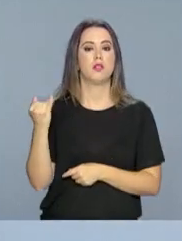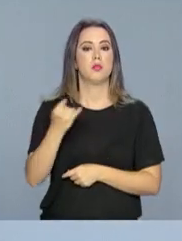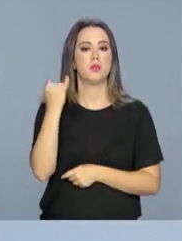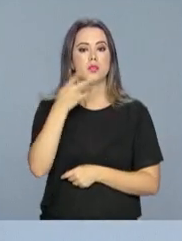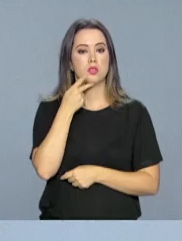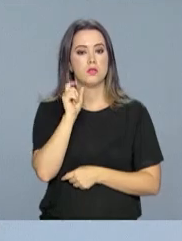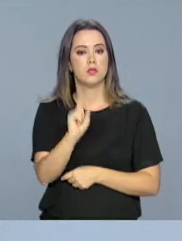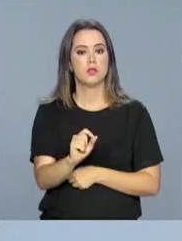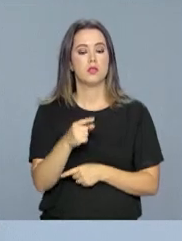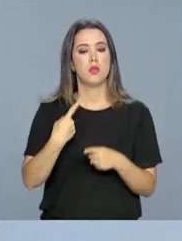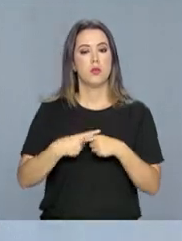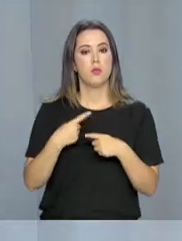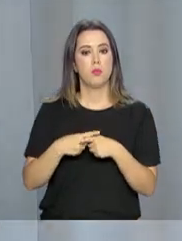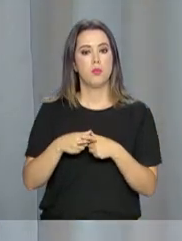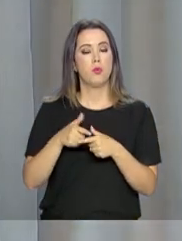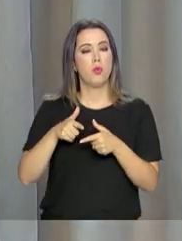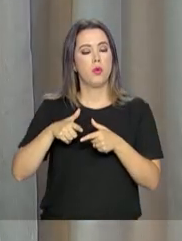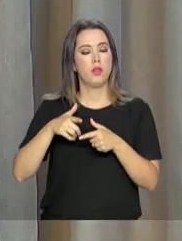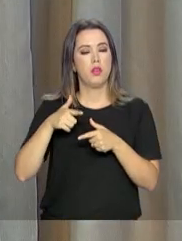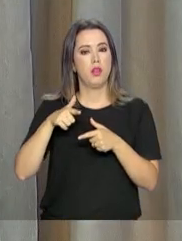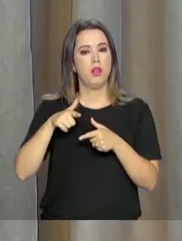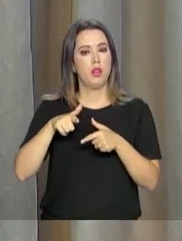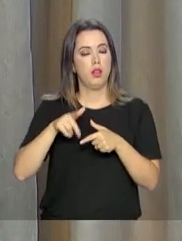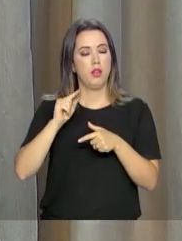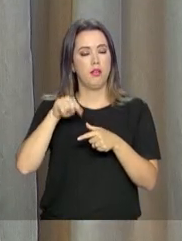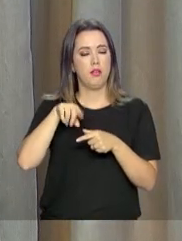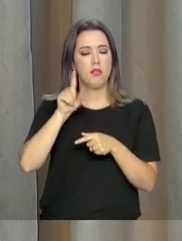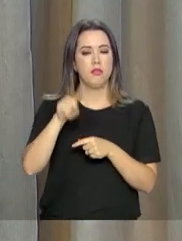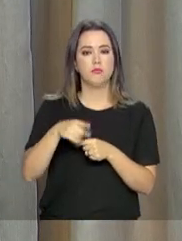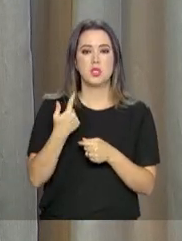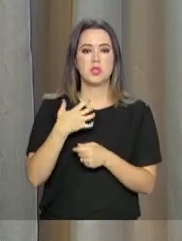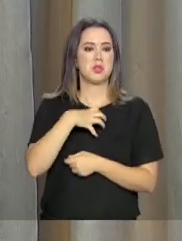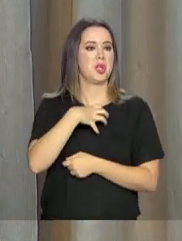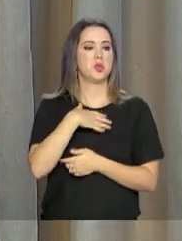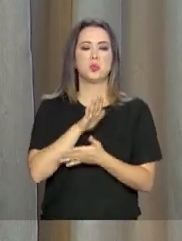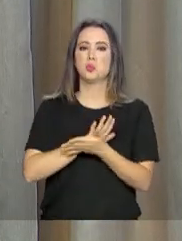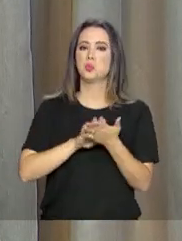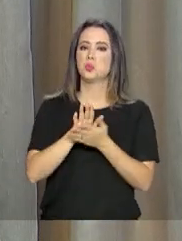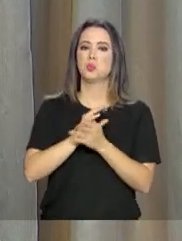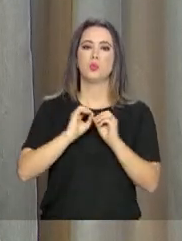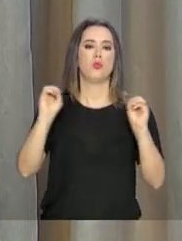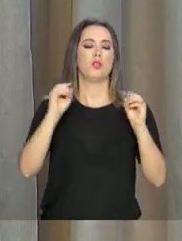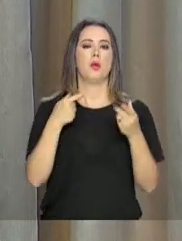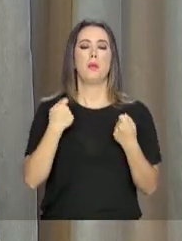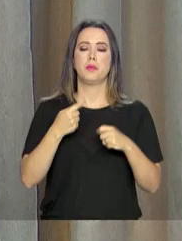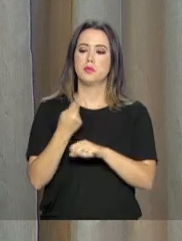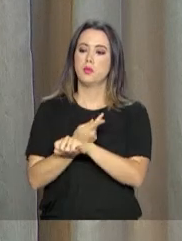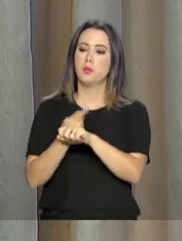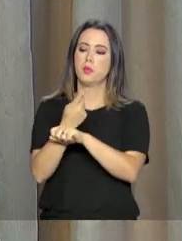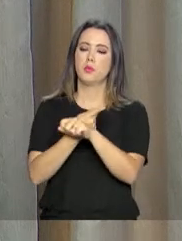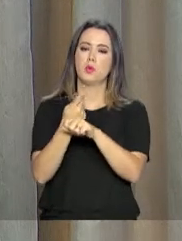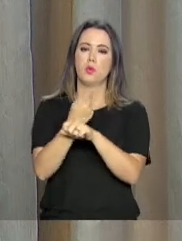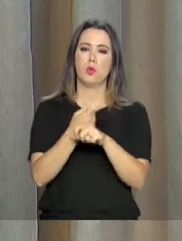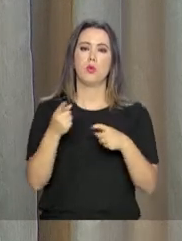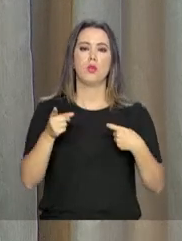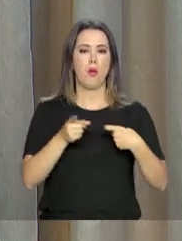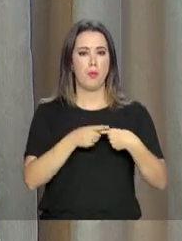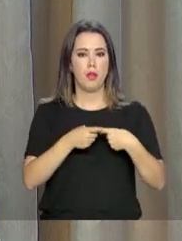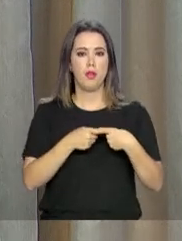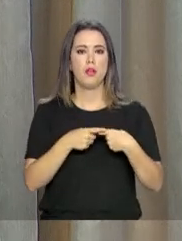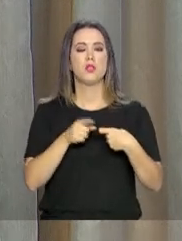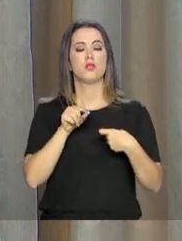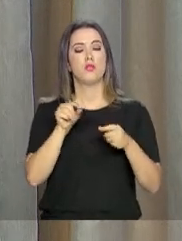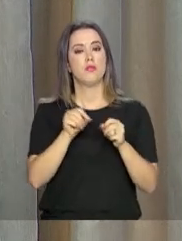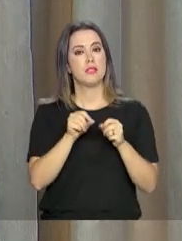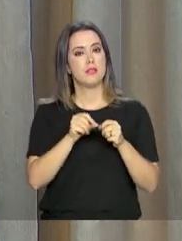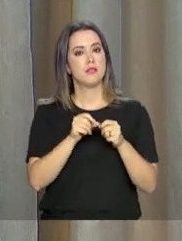isso? Porque no colo do útero a manifestação é muito assintomática. Então as mulheres precisam ir ao médico, fazer o exame de Papanicolau,